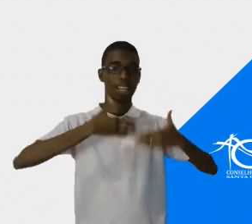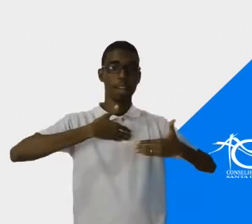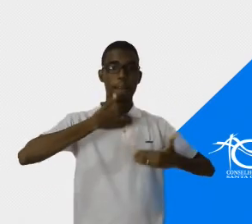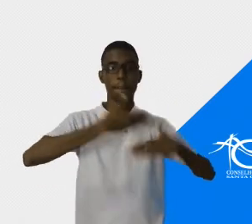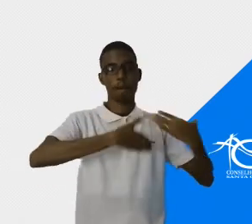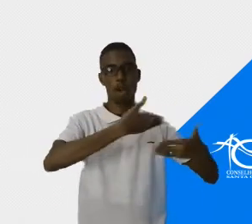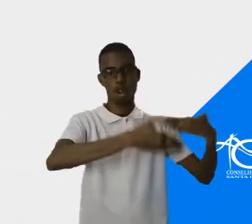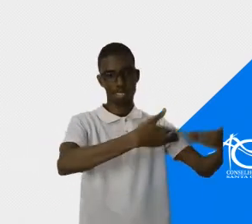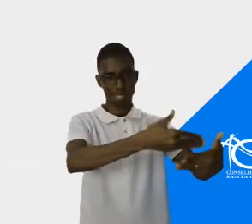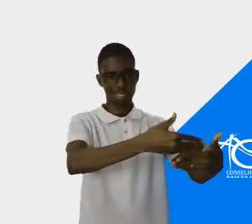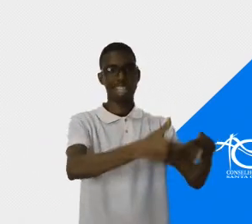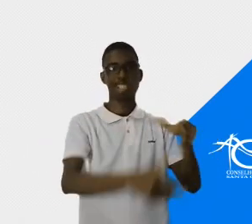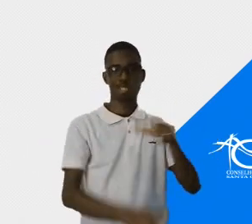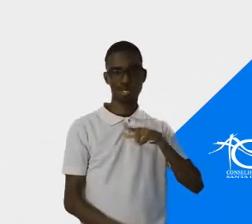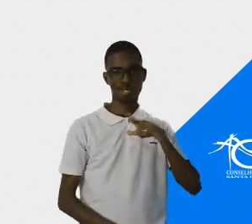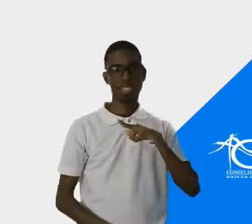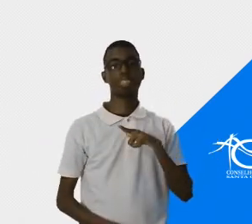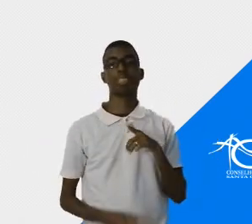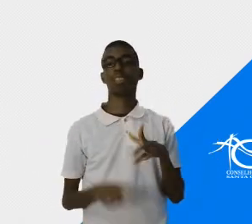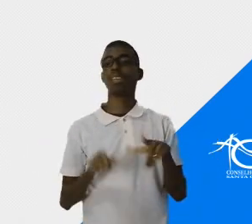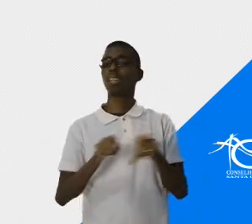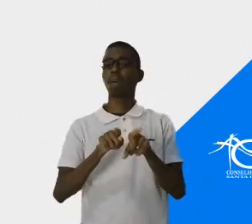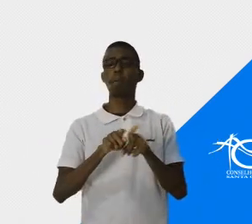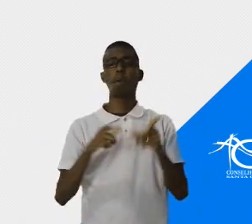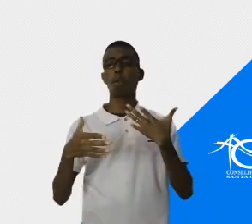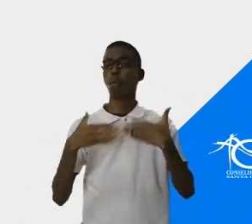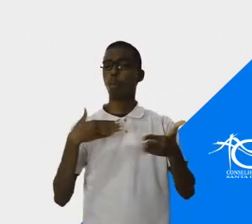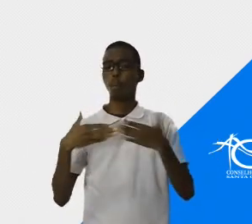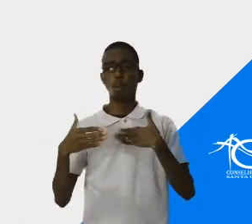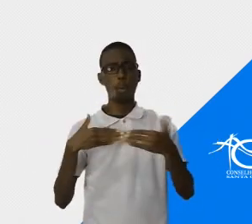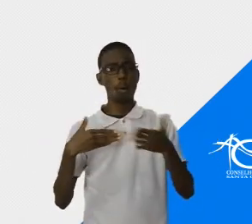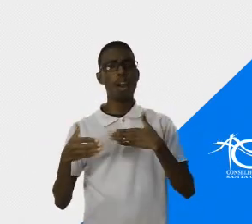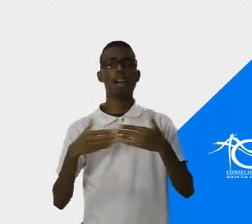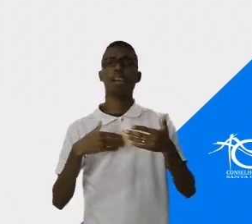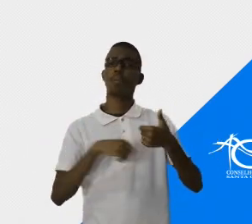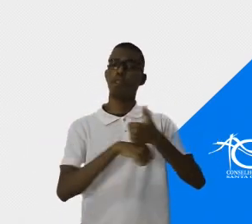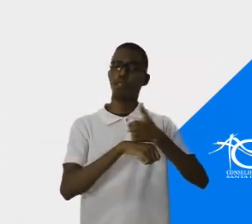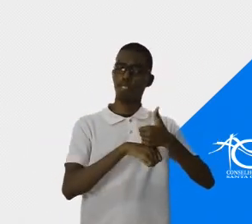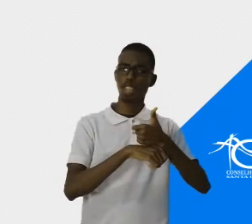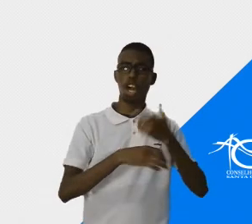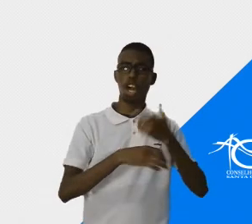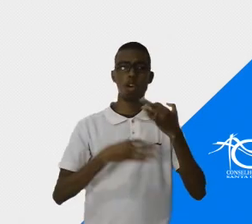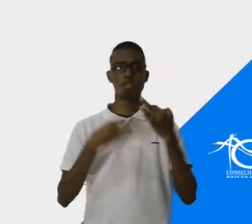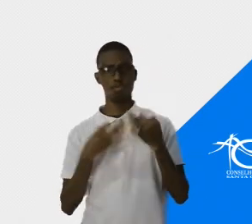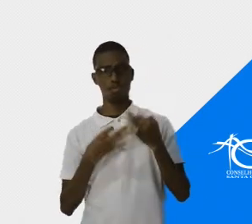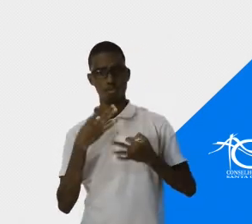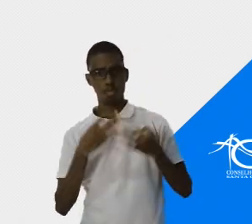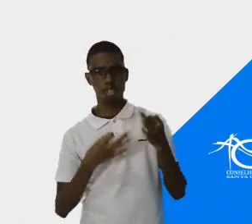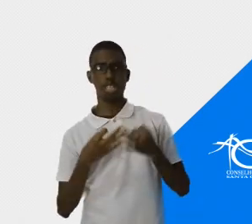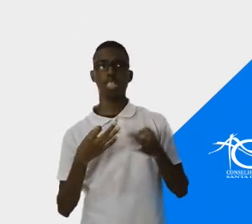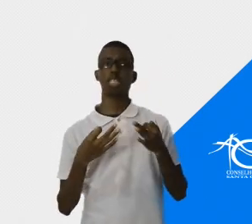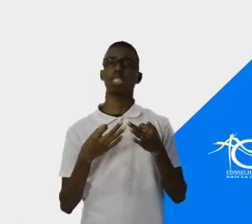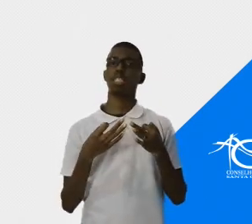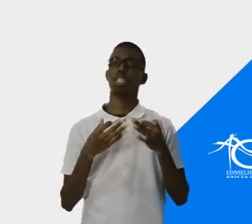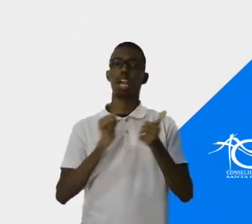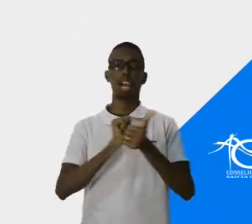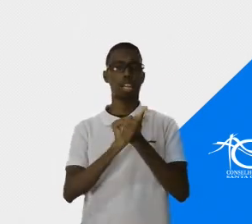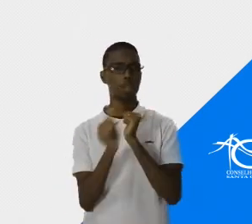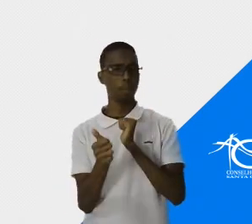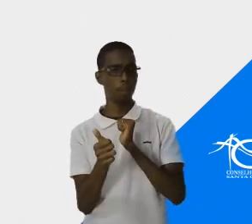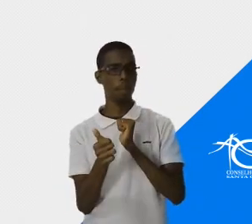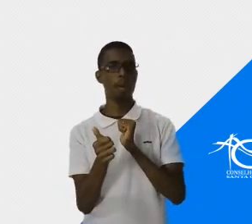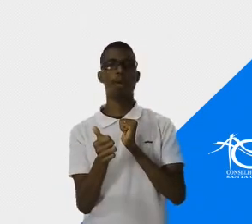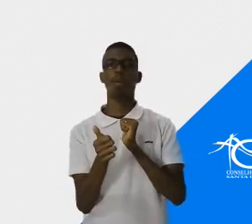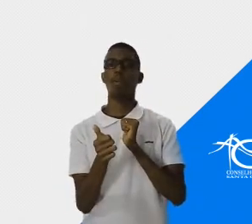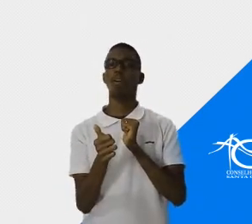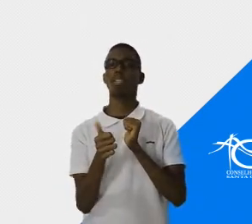Até porque qualquer que seja essa área, seja hospitalar, organizacional, jurídica, escolar, esporte, né, e obviamente